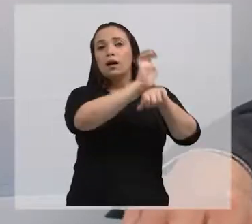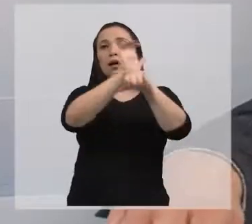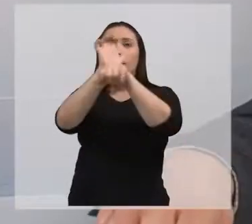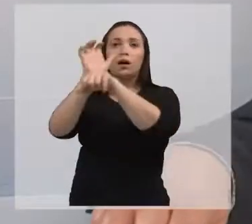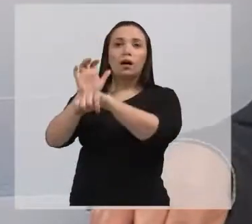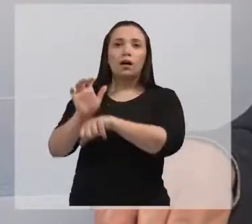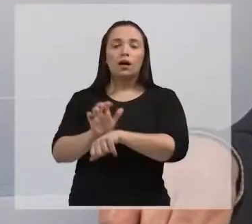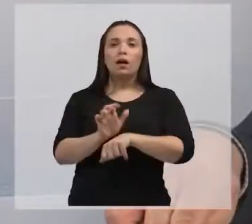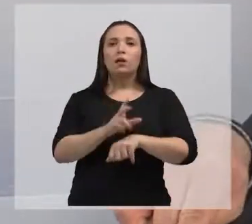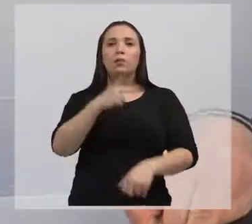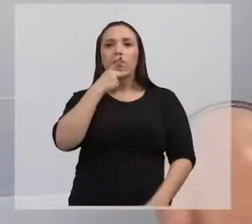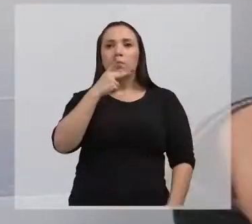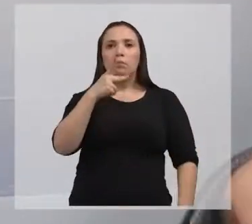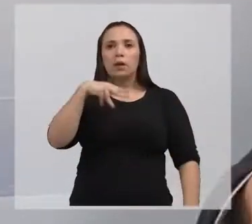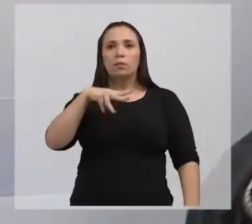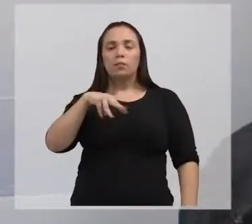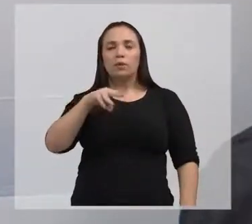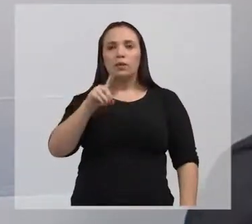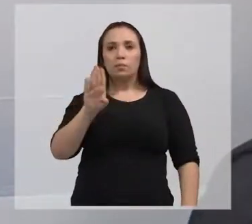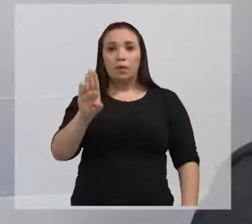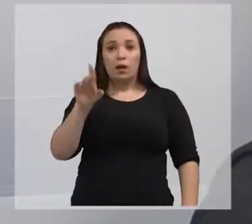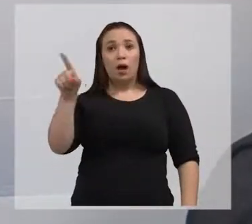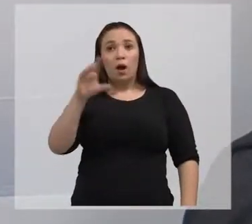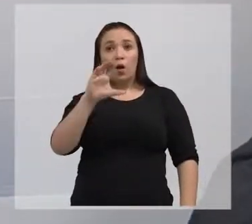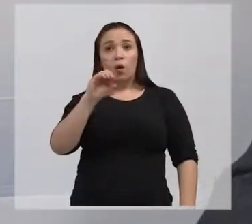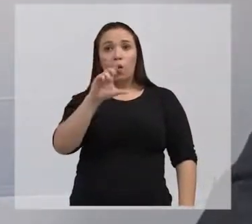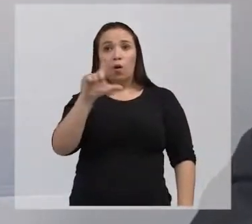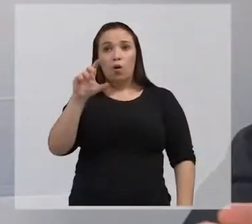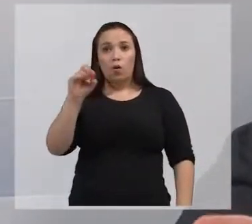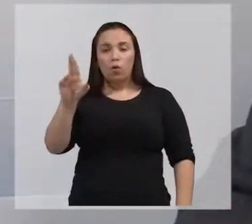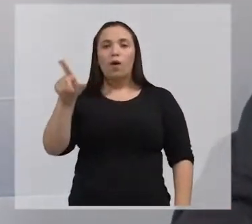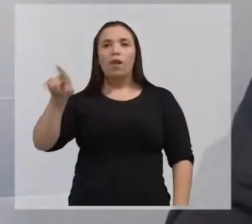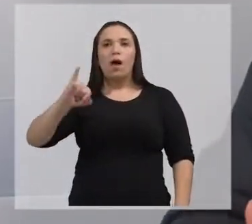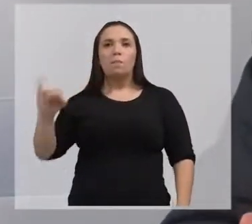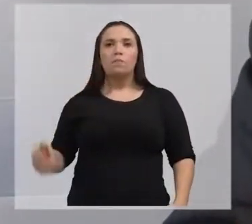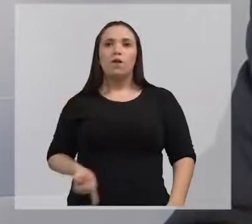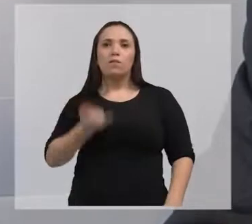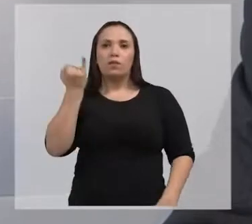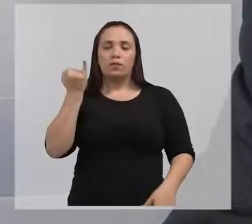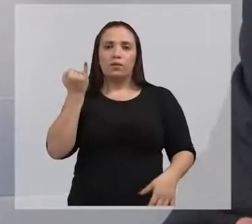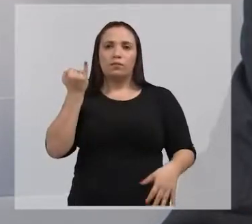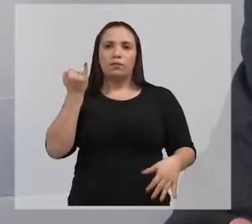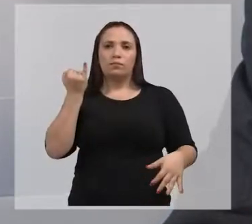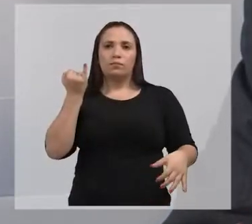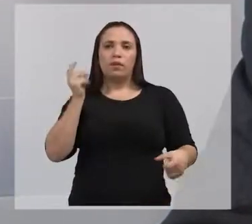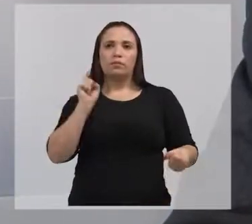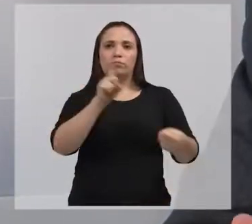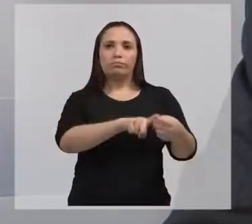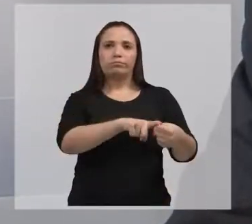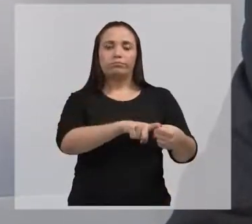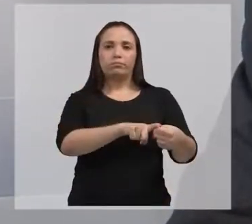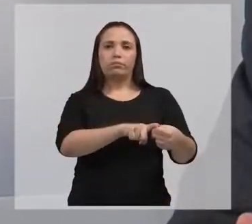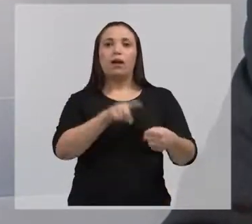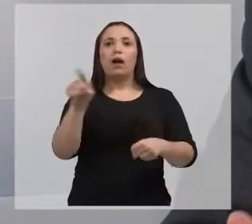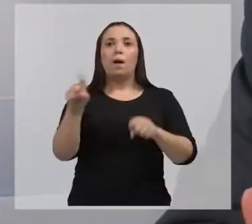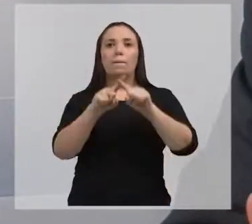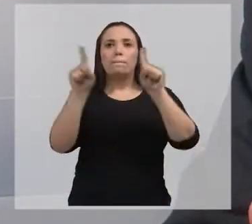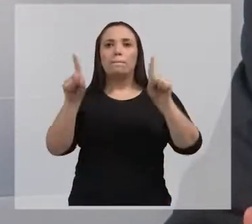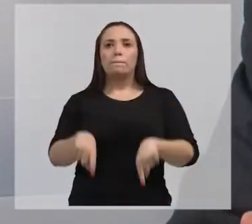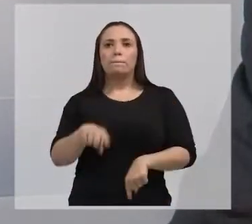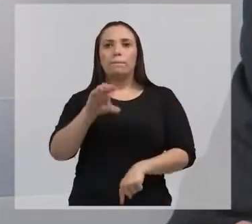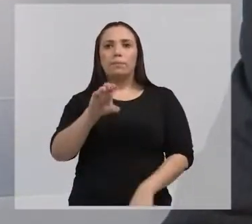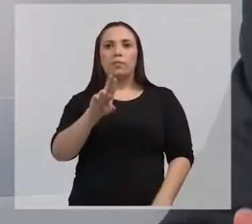elegeram governadores do PMDB. Fernando Collor de Mello foi nessa lavra. Aproveitou o plano cruzado, ele